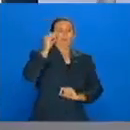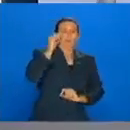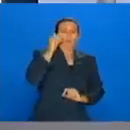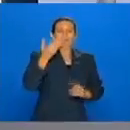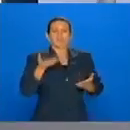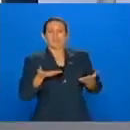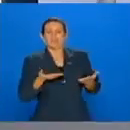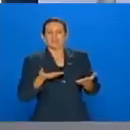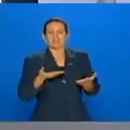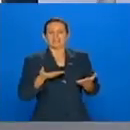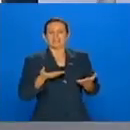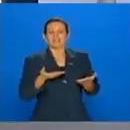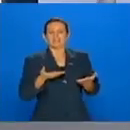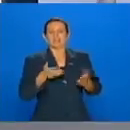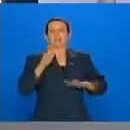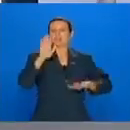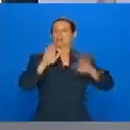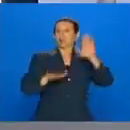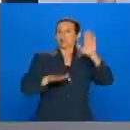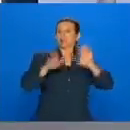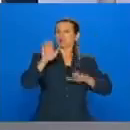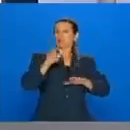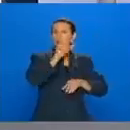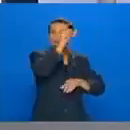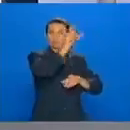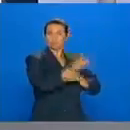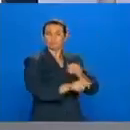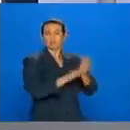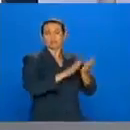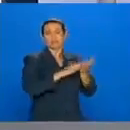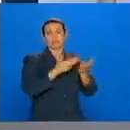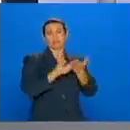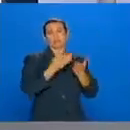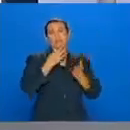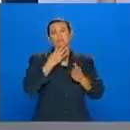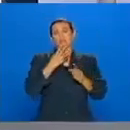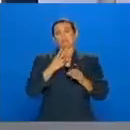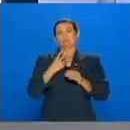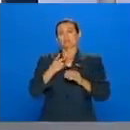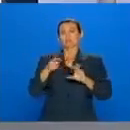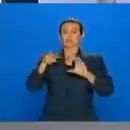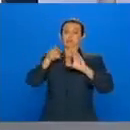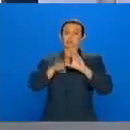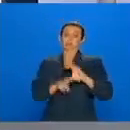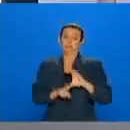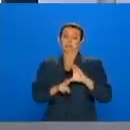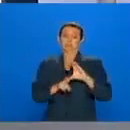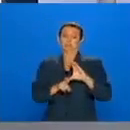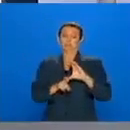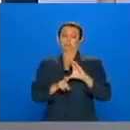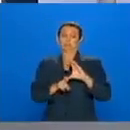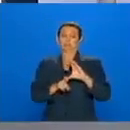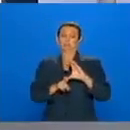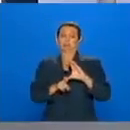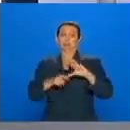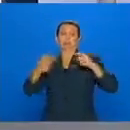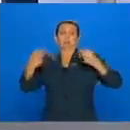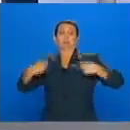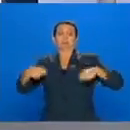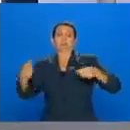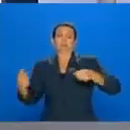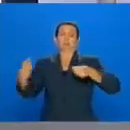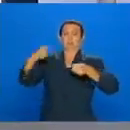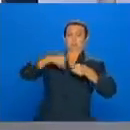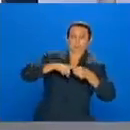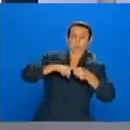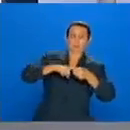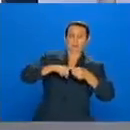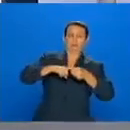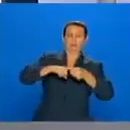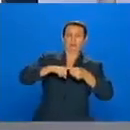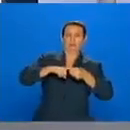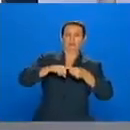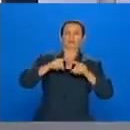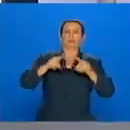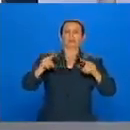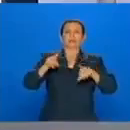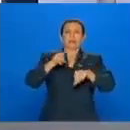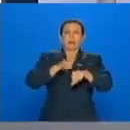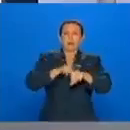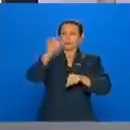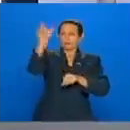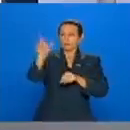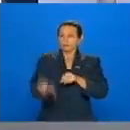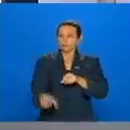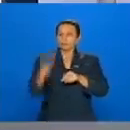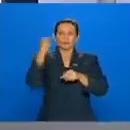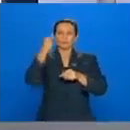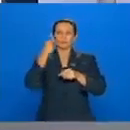talvez ela conhecia esse sinal, com um dedo apenas, enfim. Mas, naquele momento, ela fez a